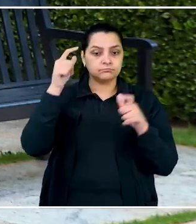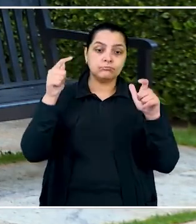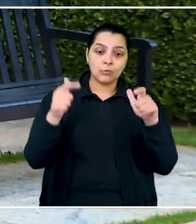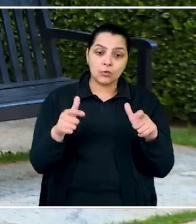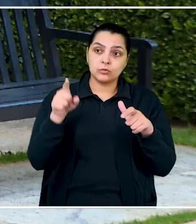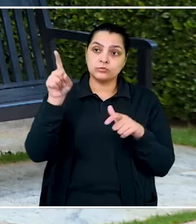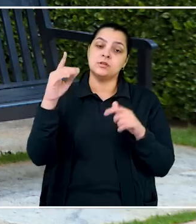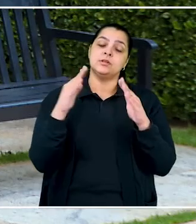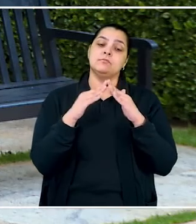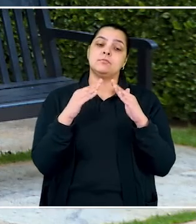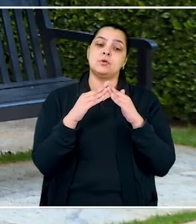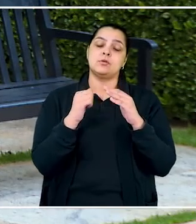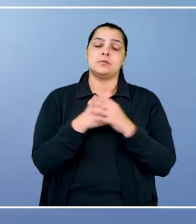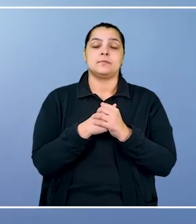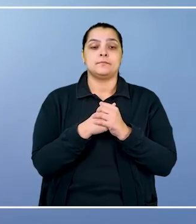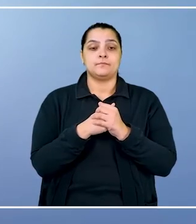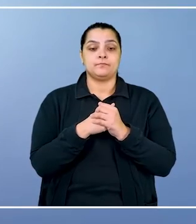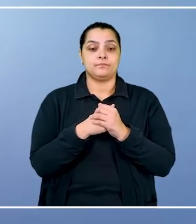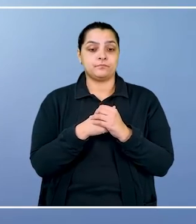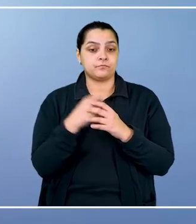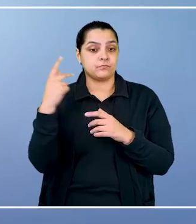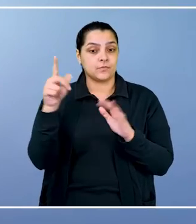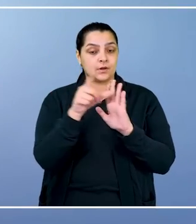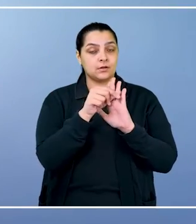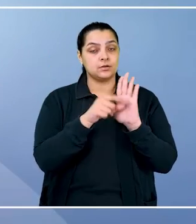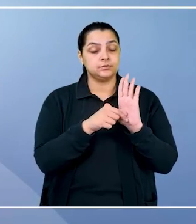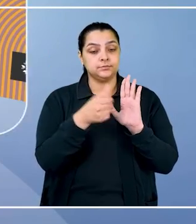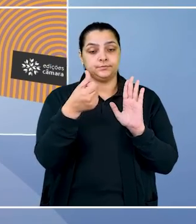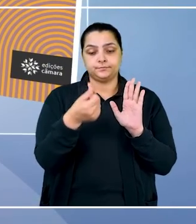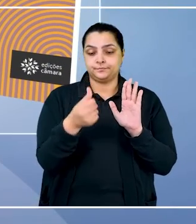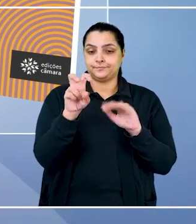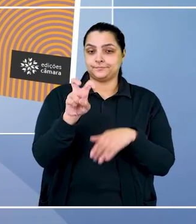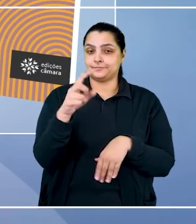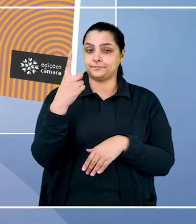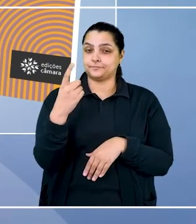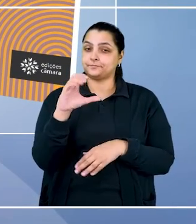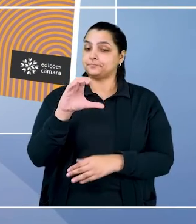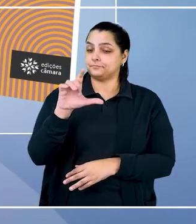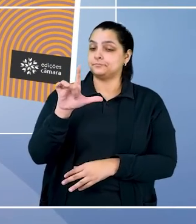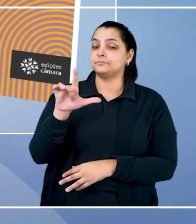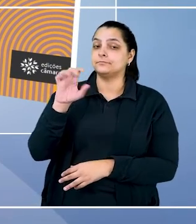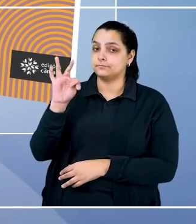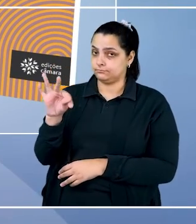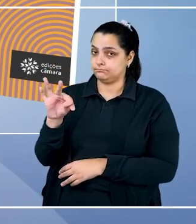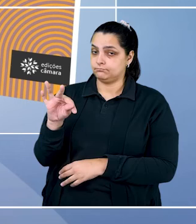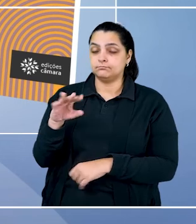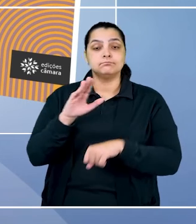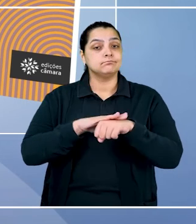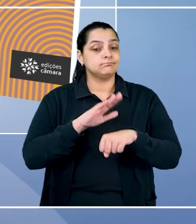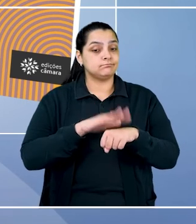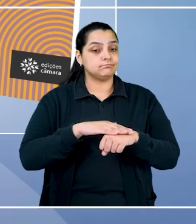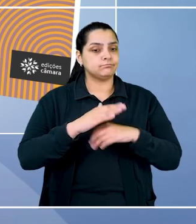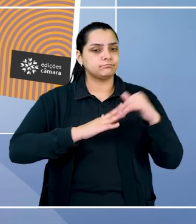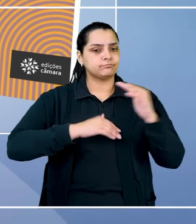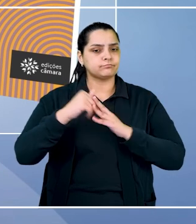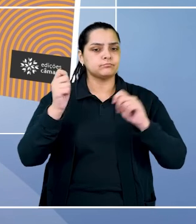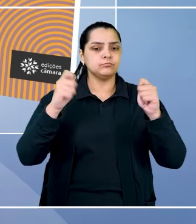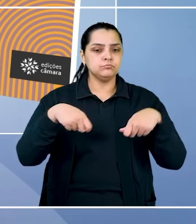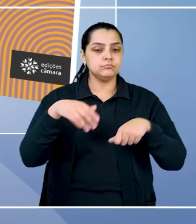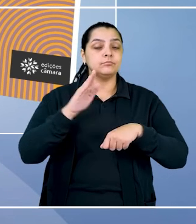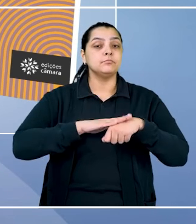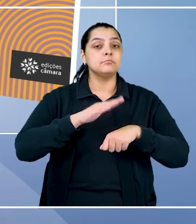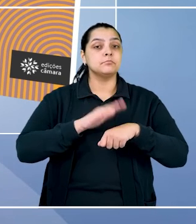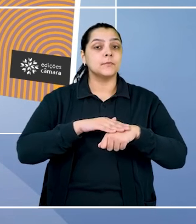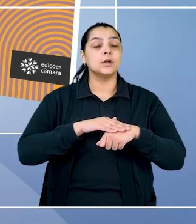município onde o lavrador mora. O fundamento foi o artigo 651 da CLT, segundo o qual a competência